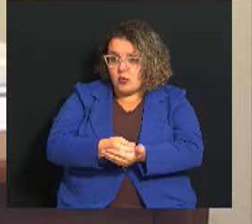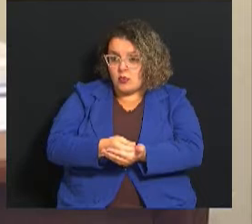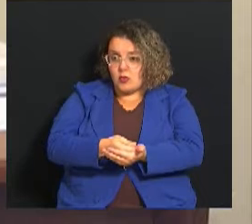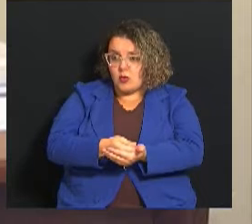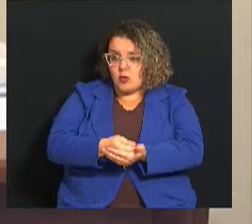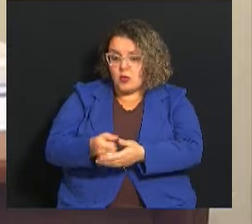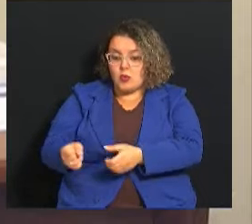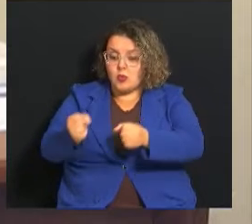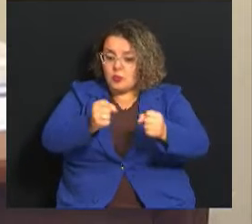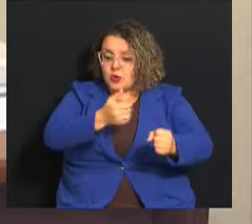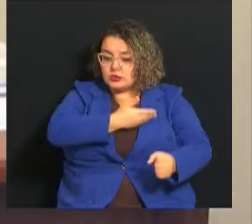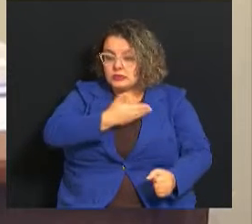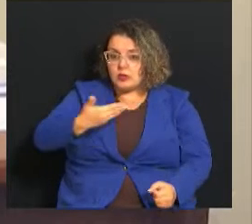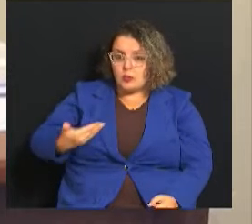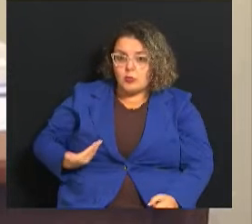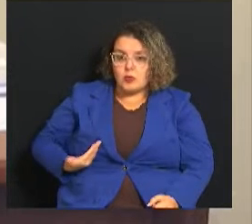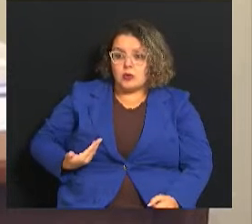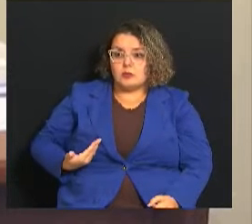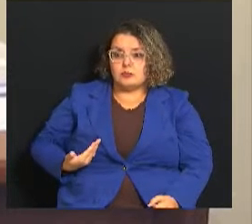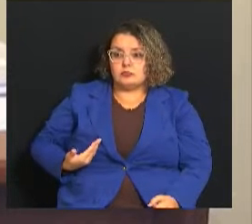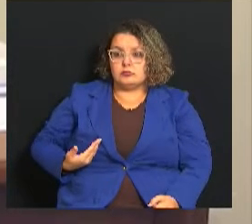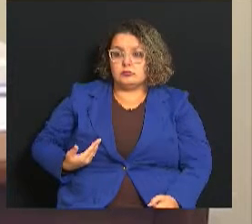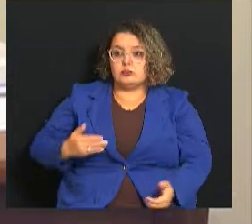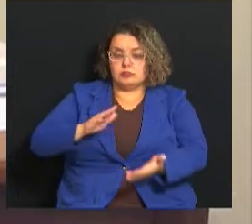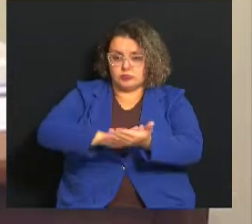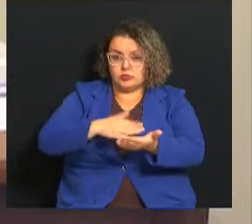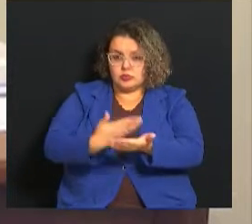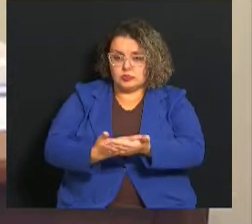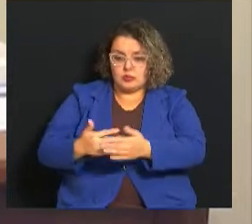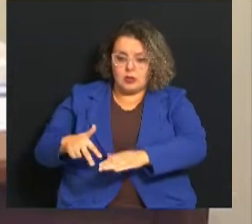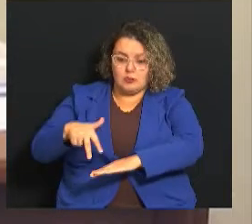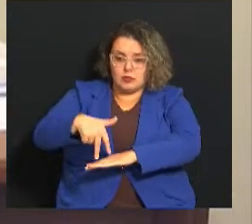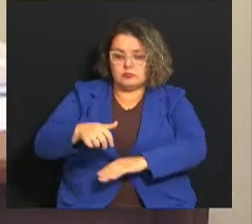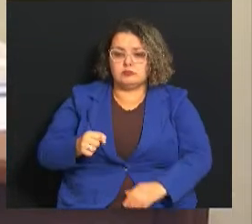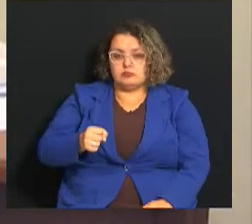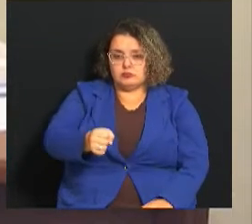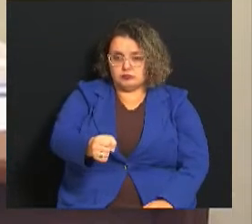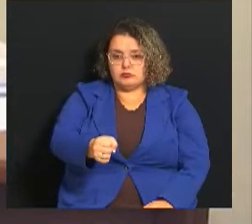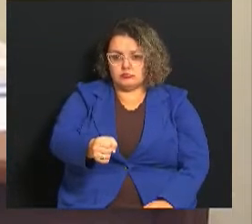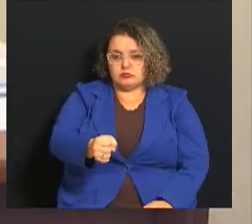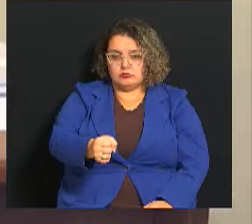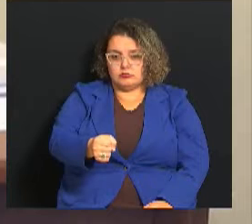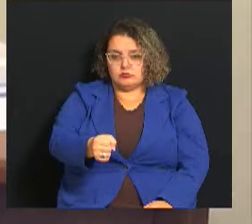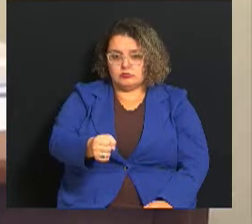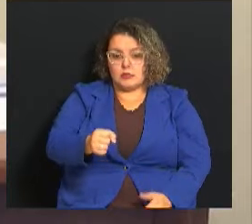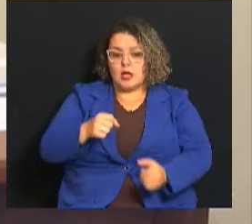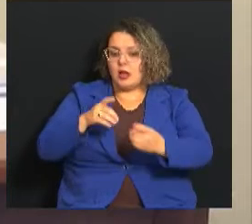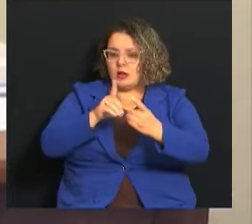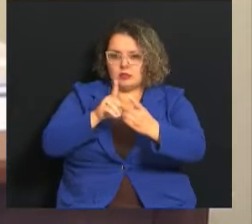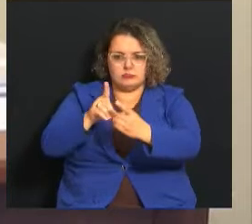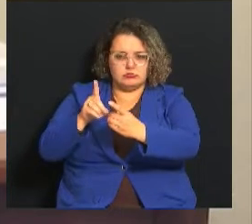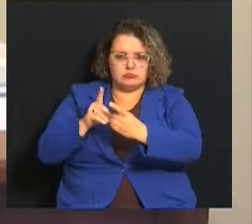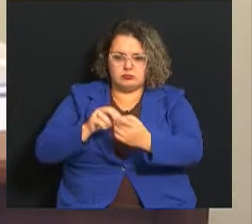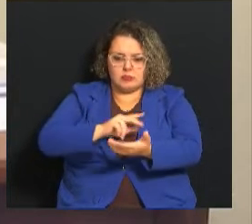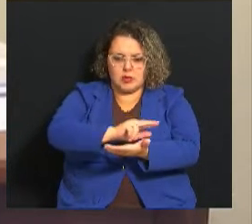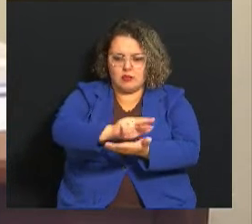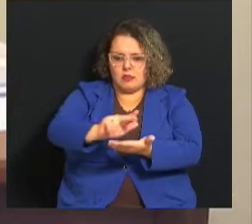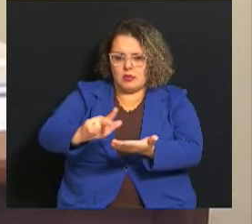poder público a dispor do intérprete para atendimento nas suas várias